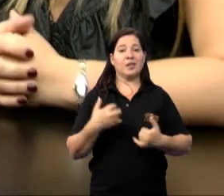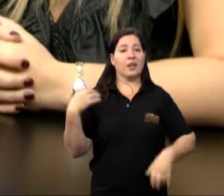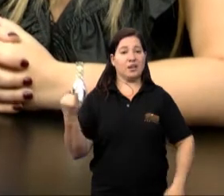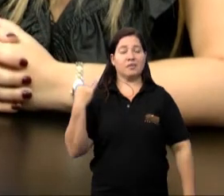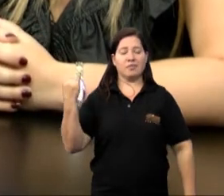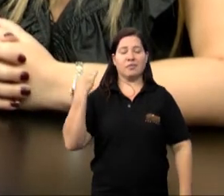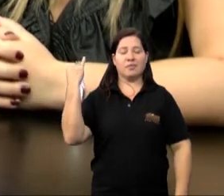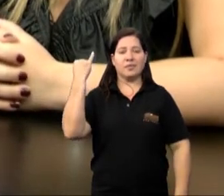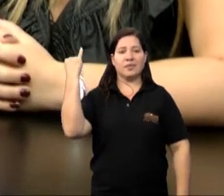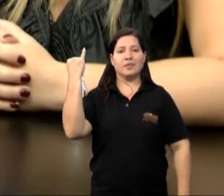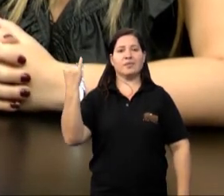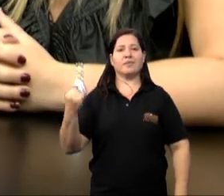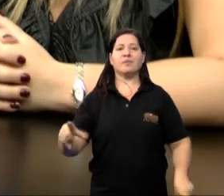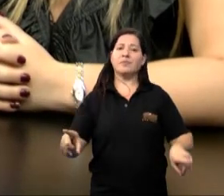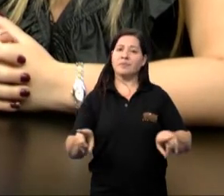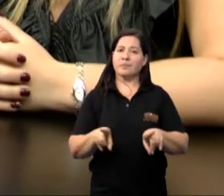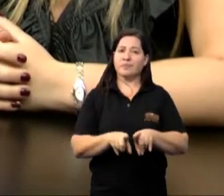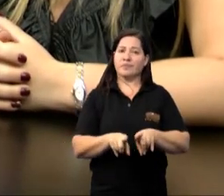mesmo tempo eles